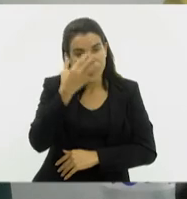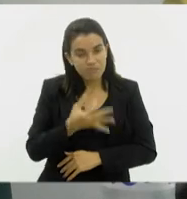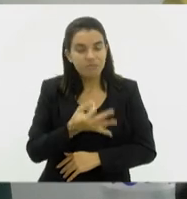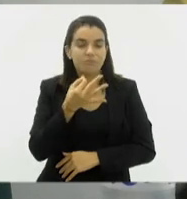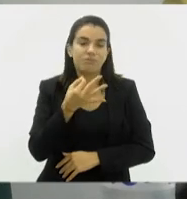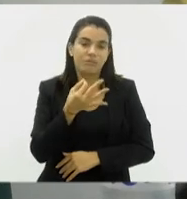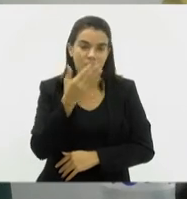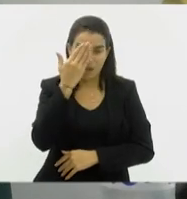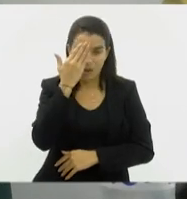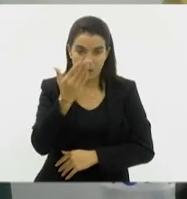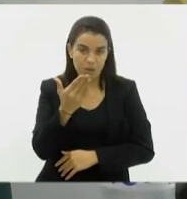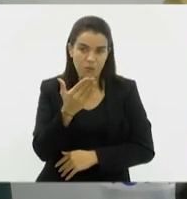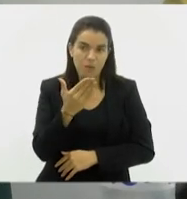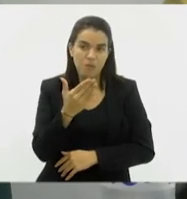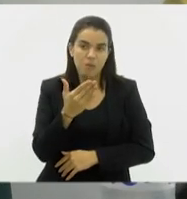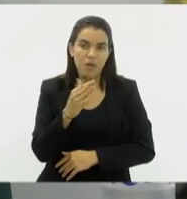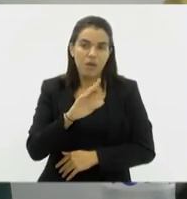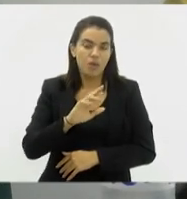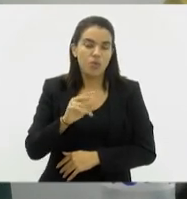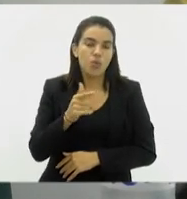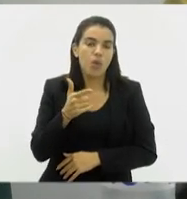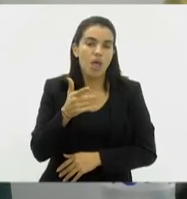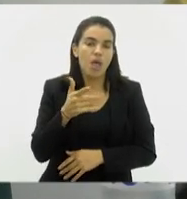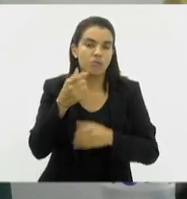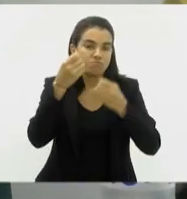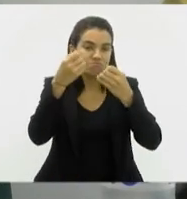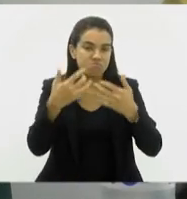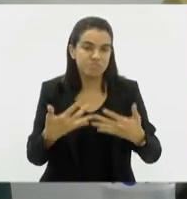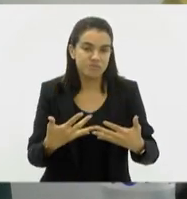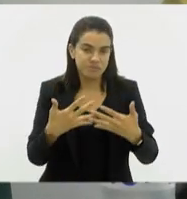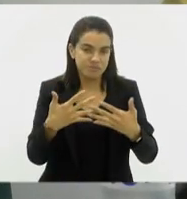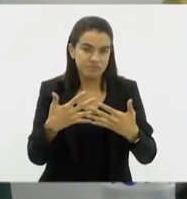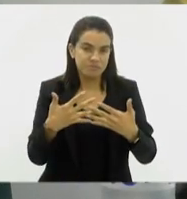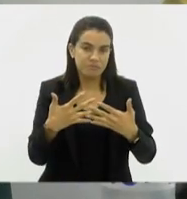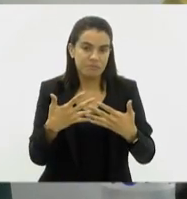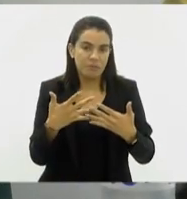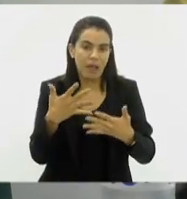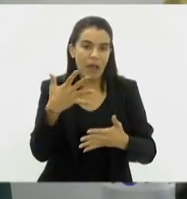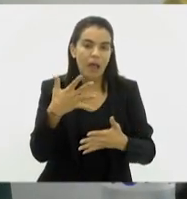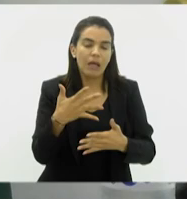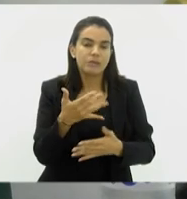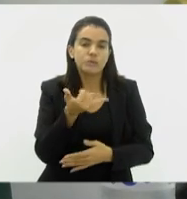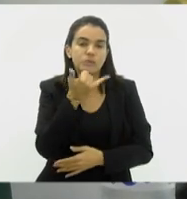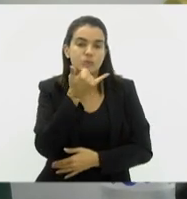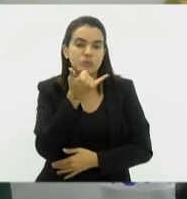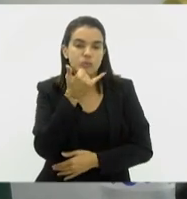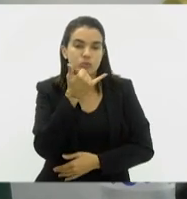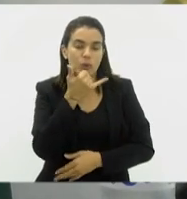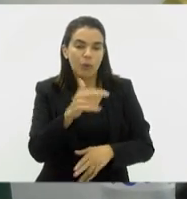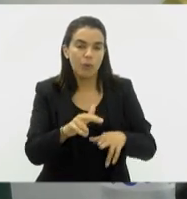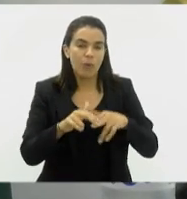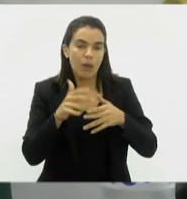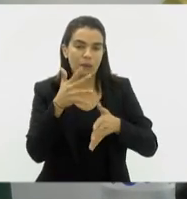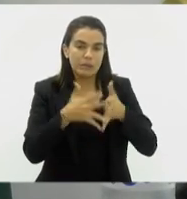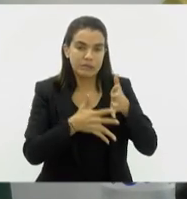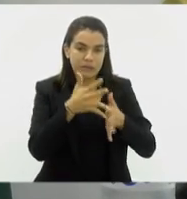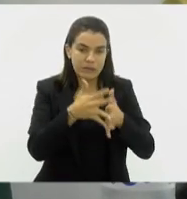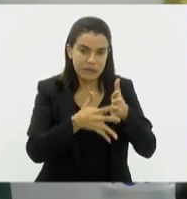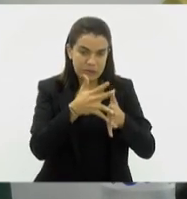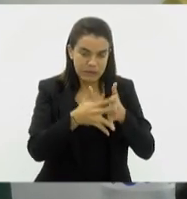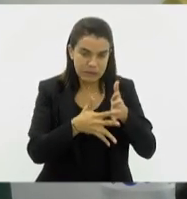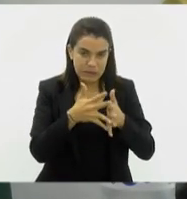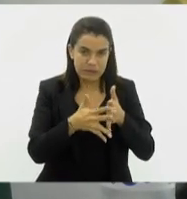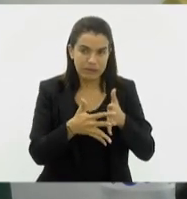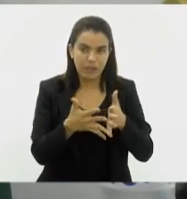esperado Mas isso não é justificativa suficiente para querer imputar no atraso ou qualquer tipo de